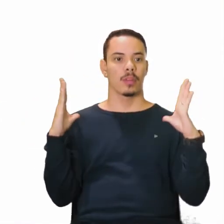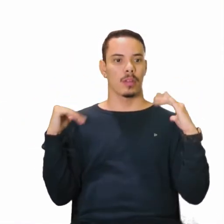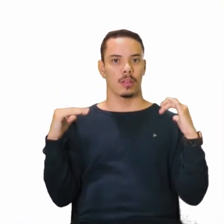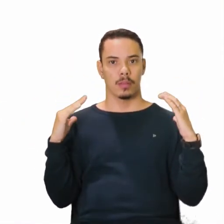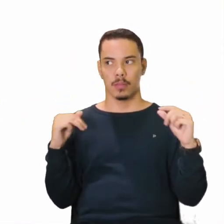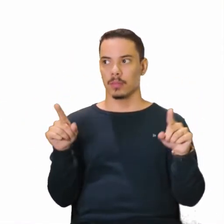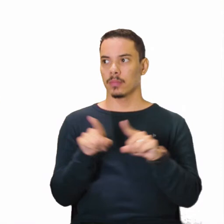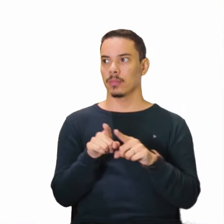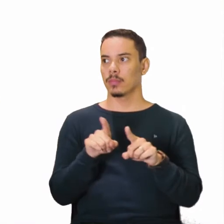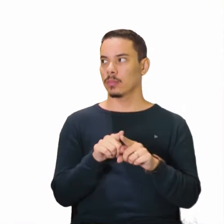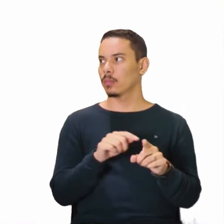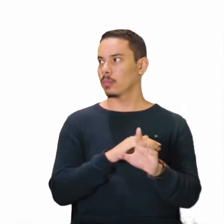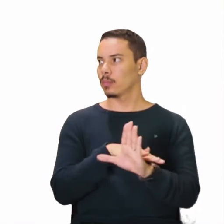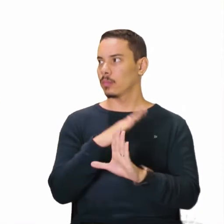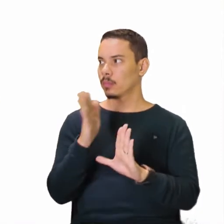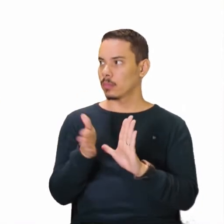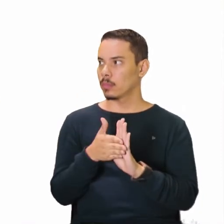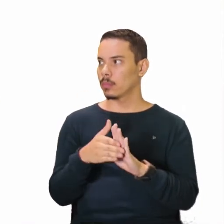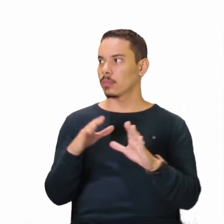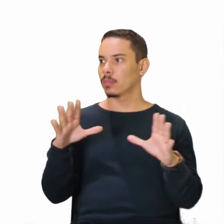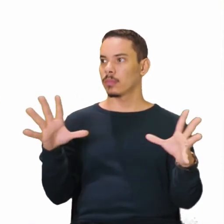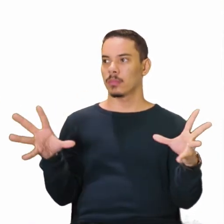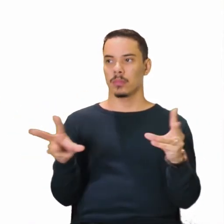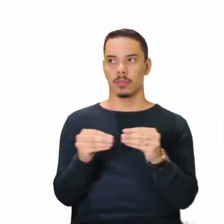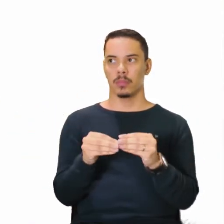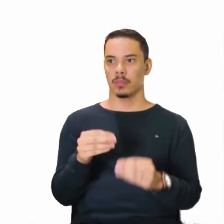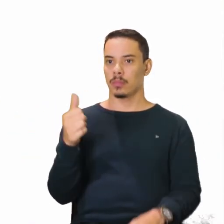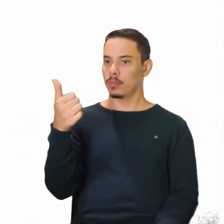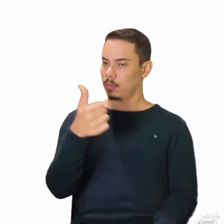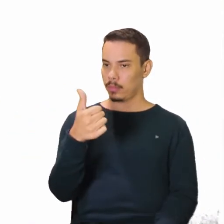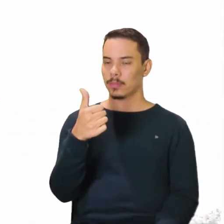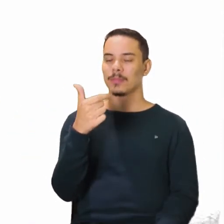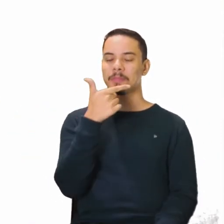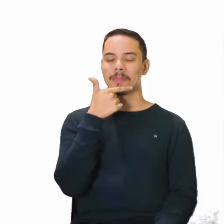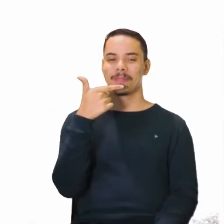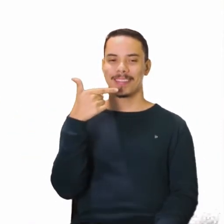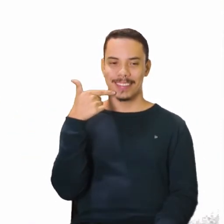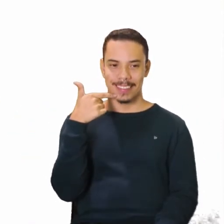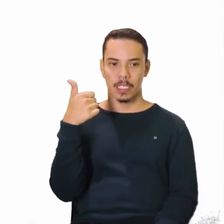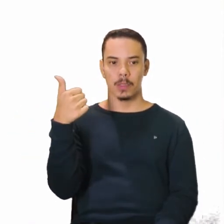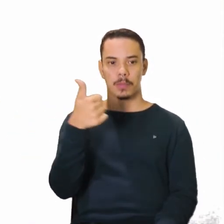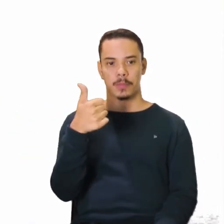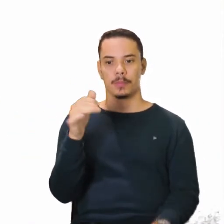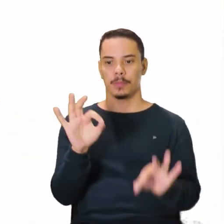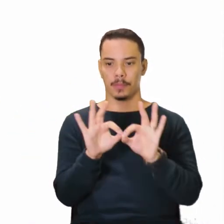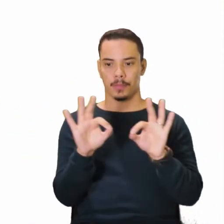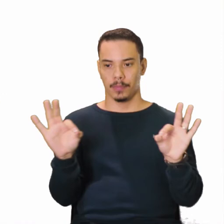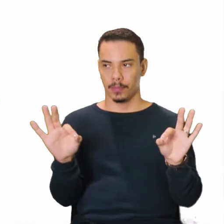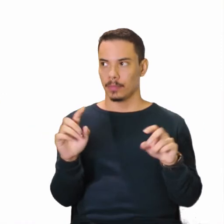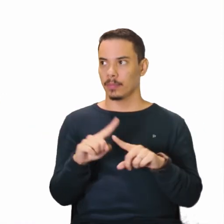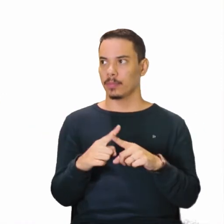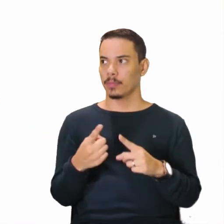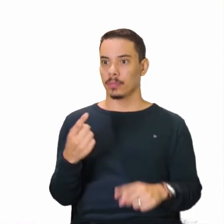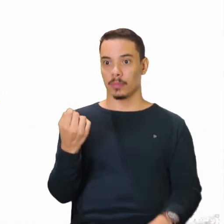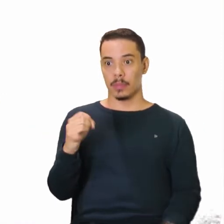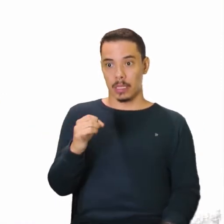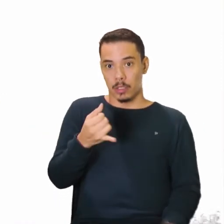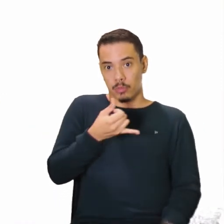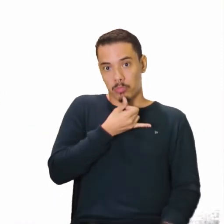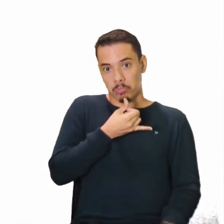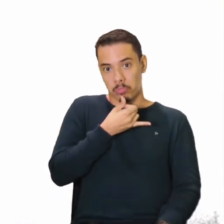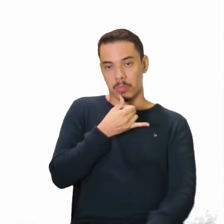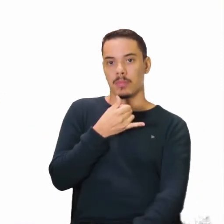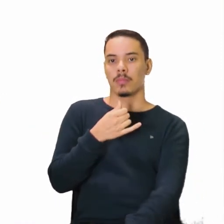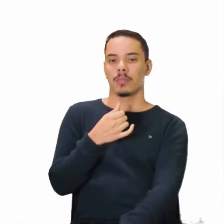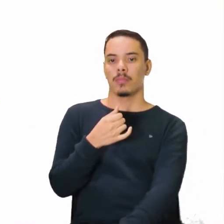a subordinada, que completa a primeira. Ela está sorrindo, é a primeira oração. Embora se sinta triste, é